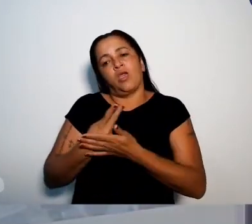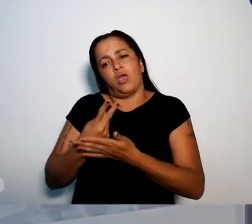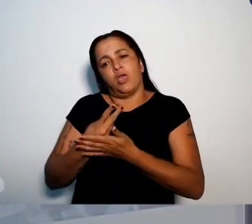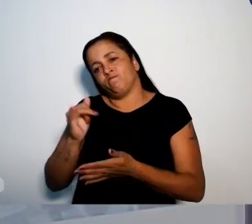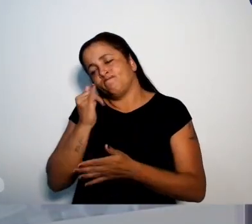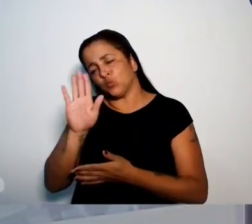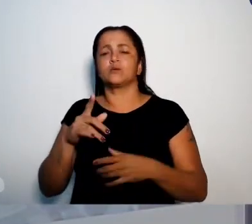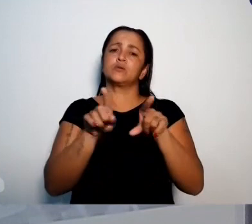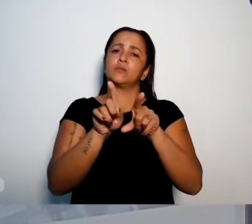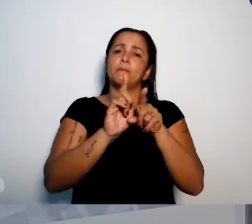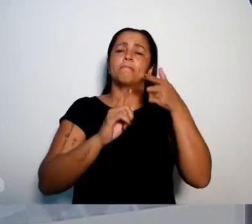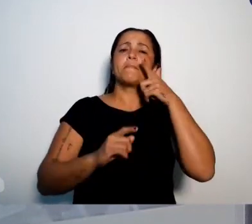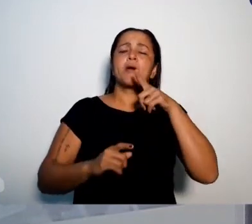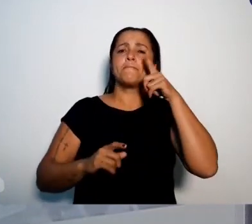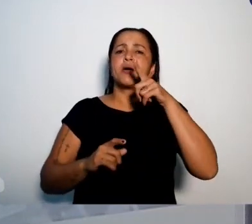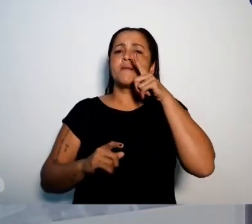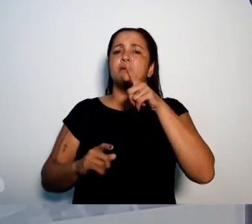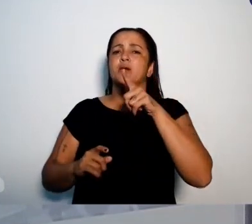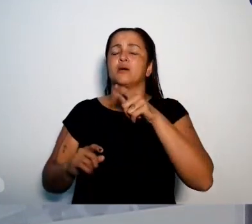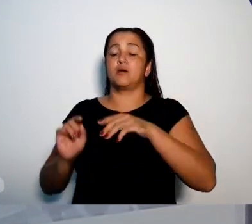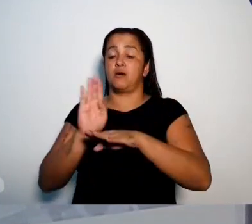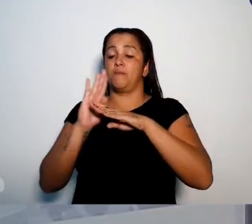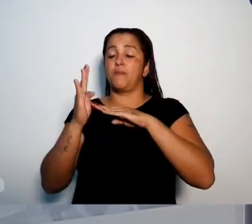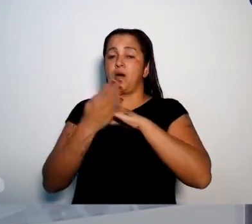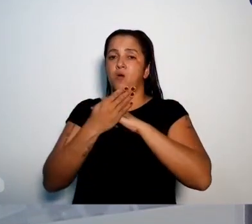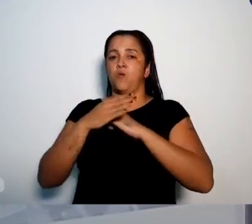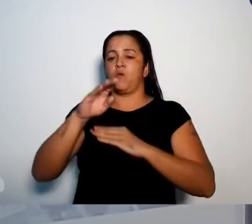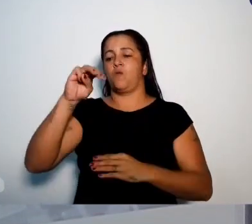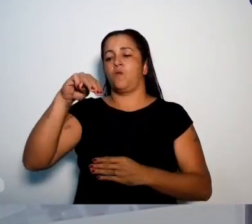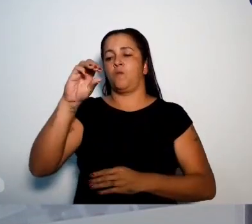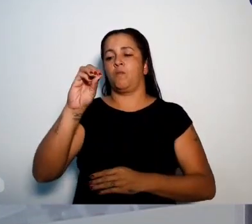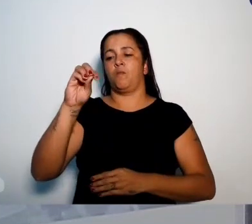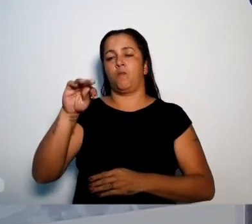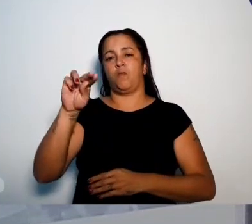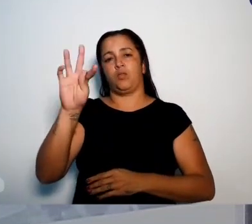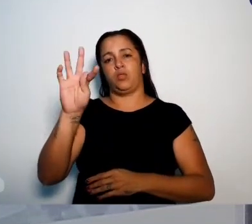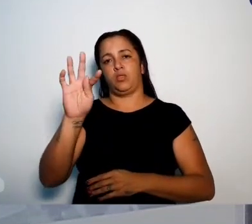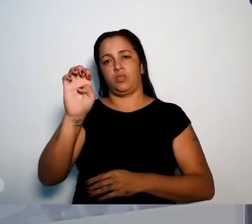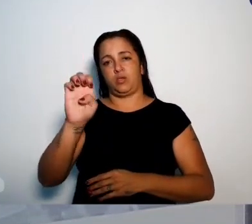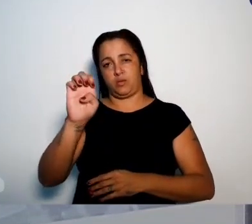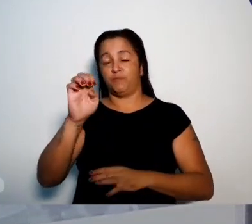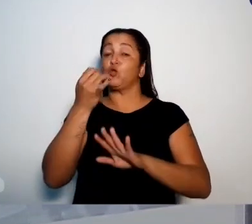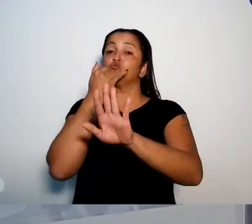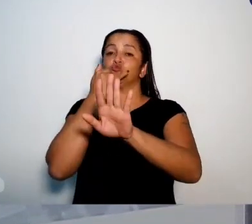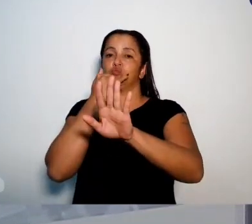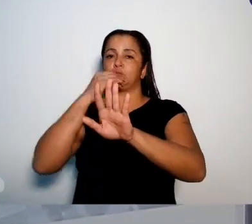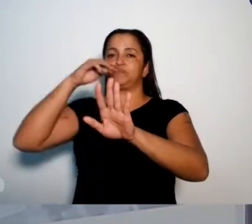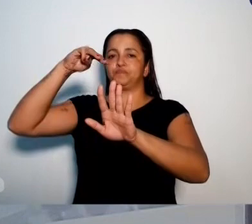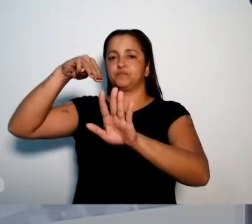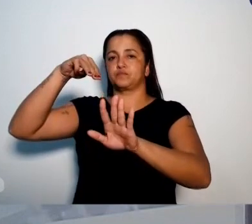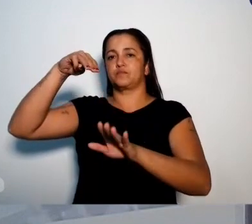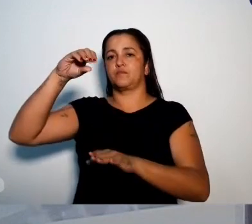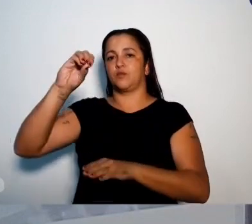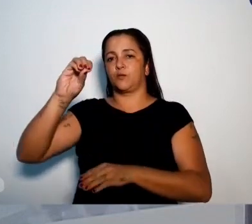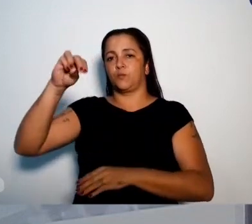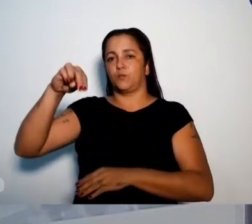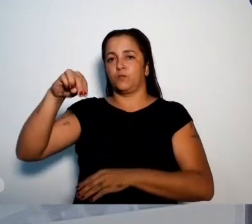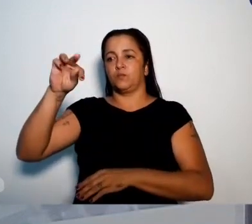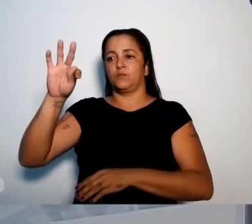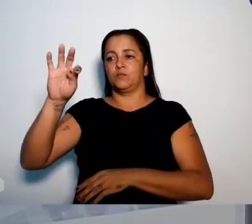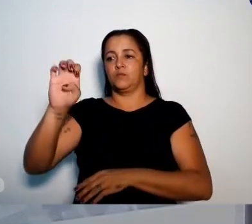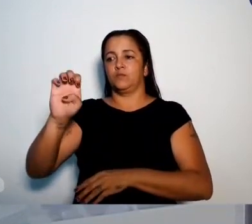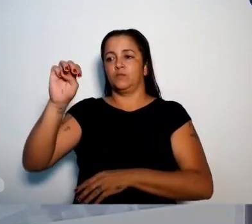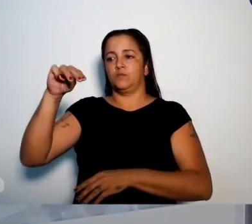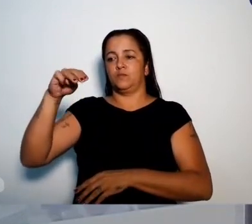Alguns bairros que eu vou destacar, o bairro do Montemor, é um bairro que necessitava de bastante coisas ali,